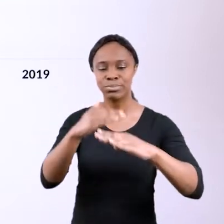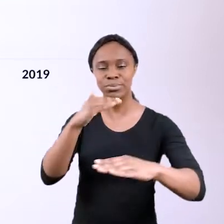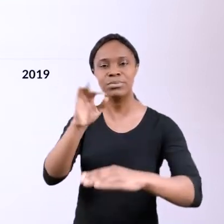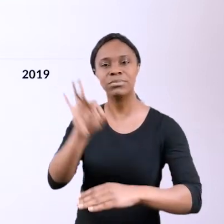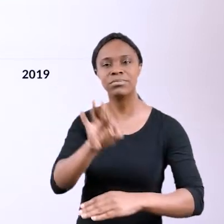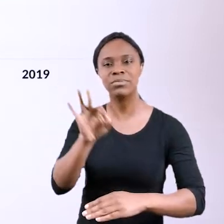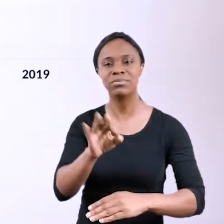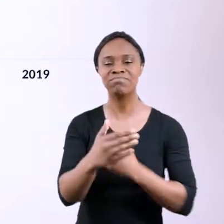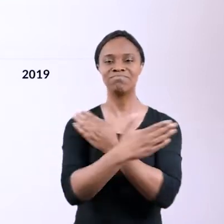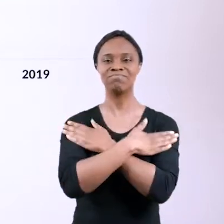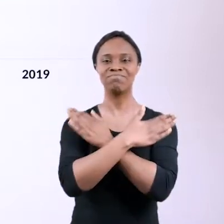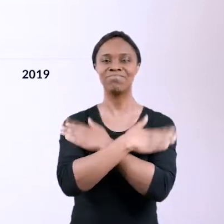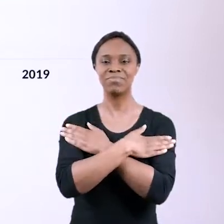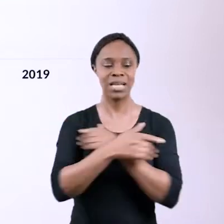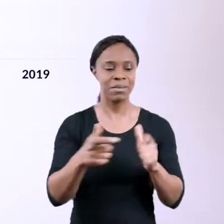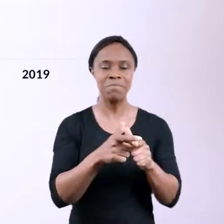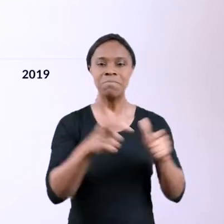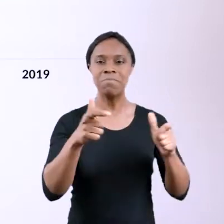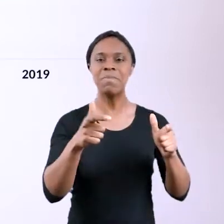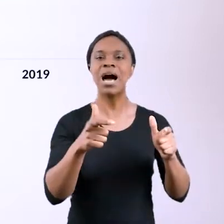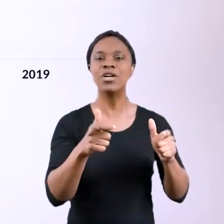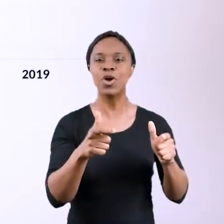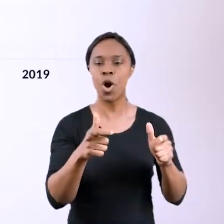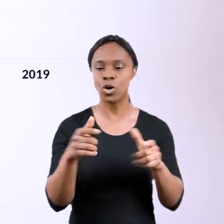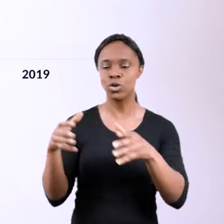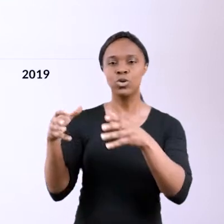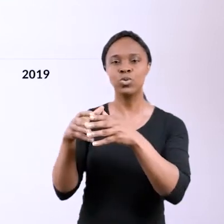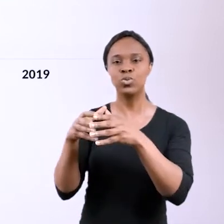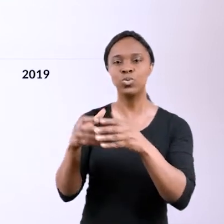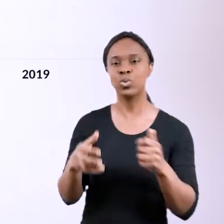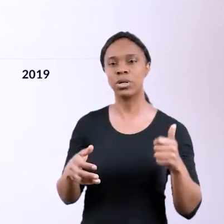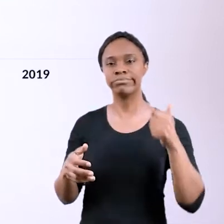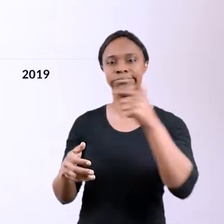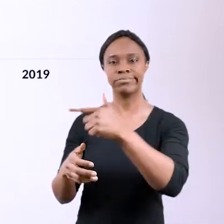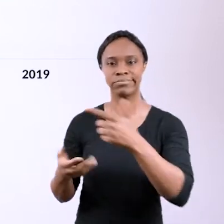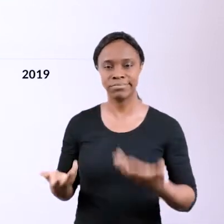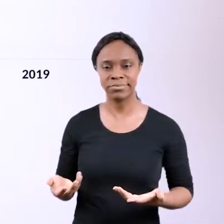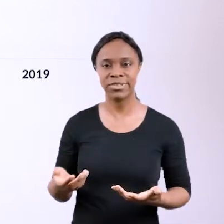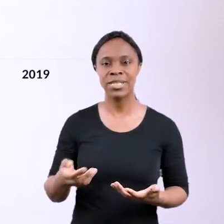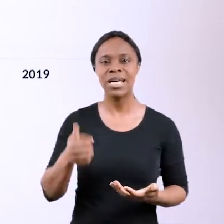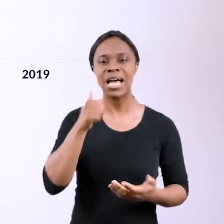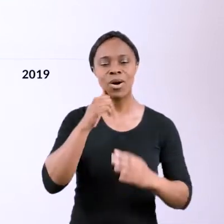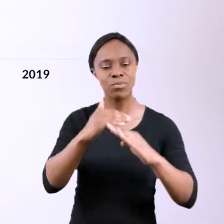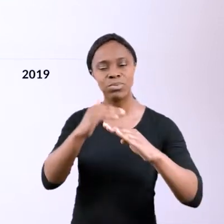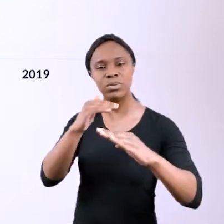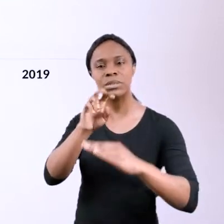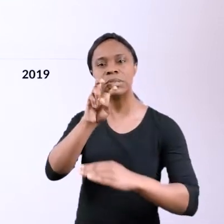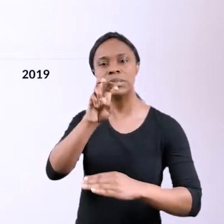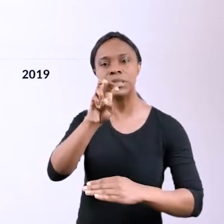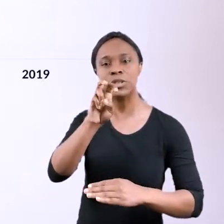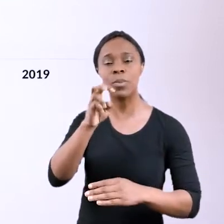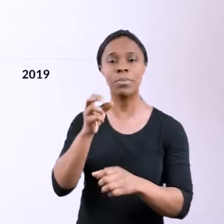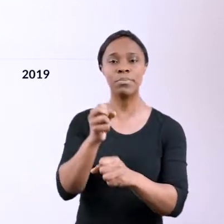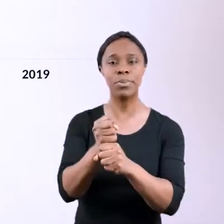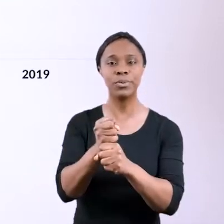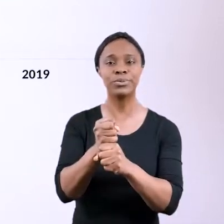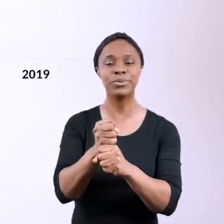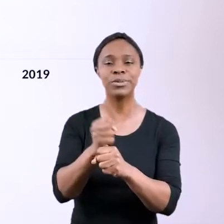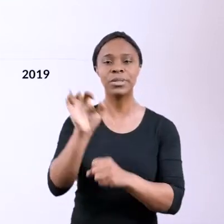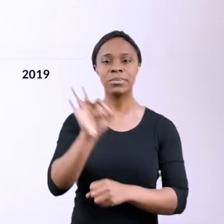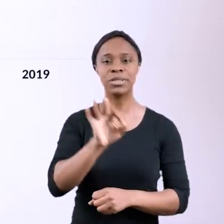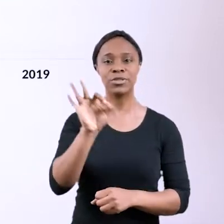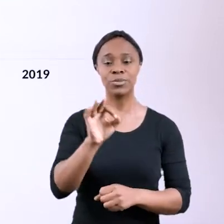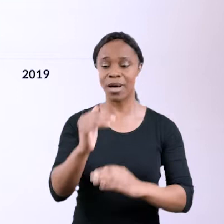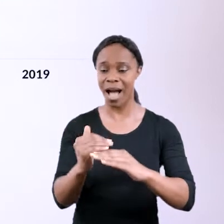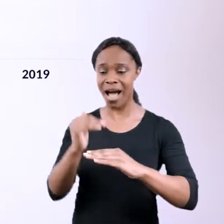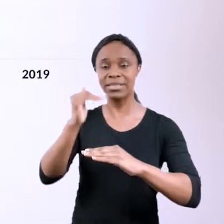desocupação acima dos percentuais do conjunto da população. Elas aparecem cerca de 5 pontos percentuais acima das